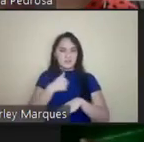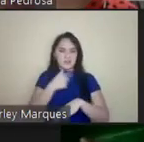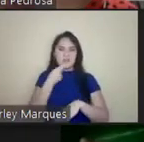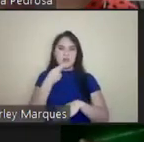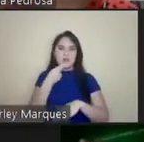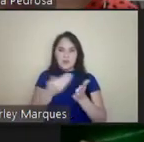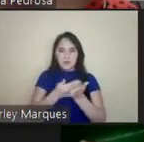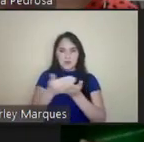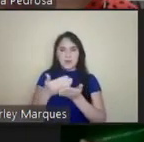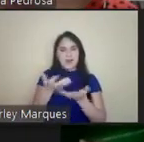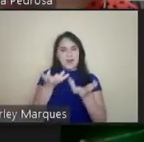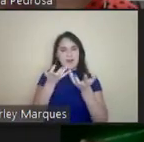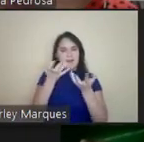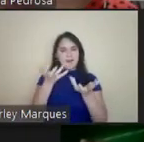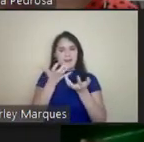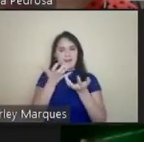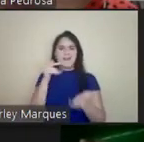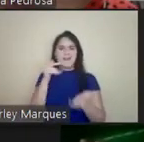queria muito